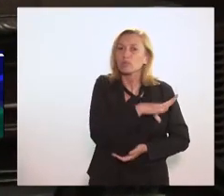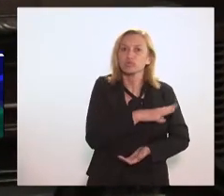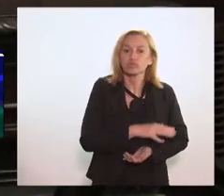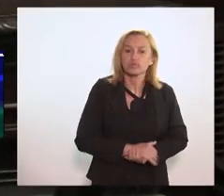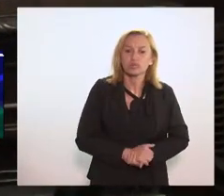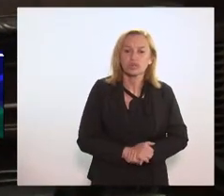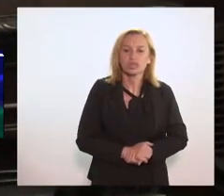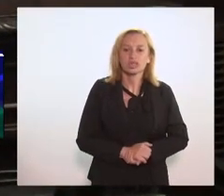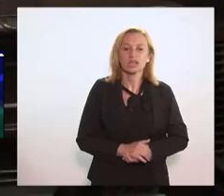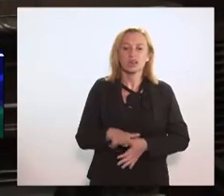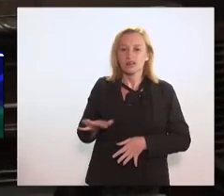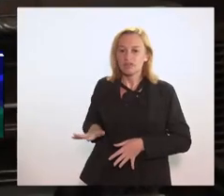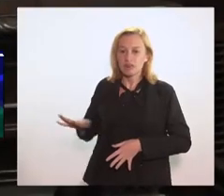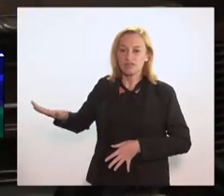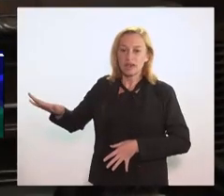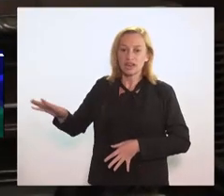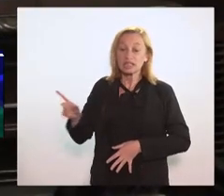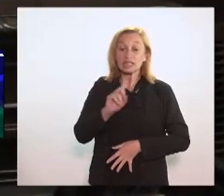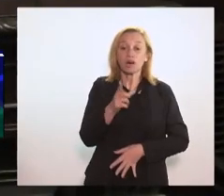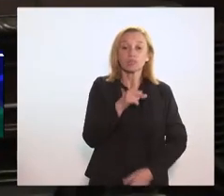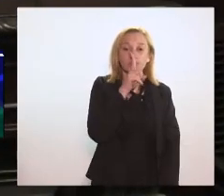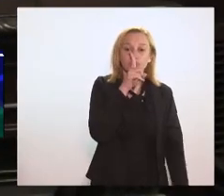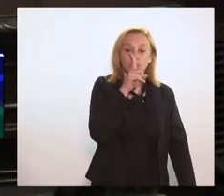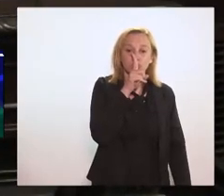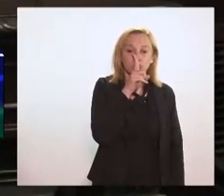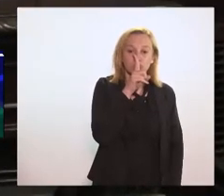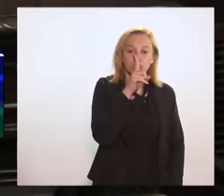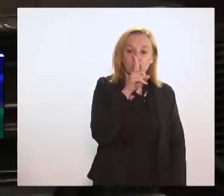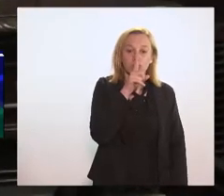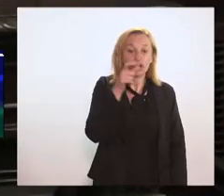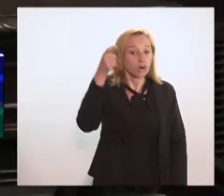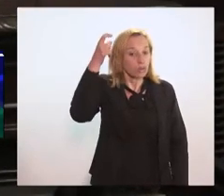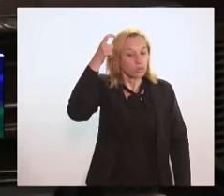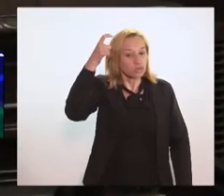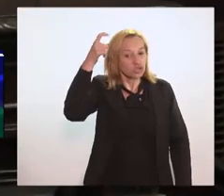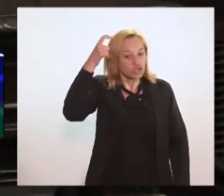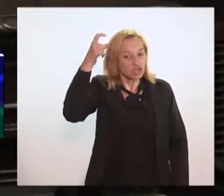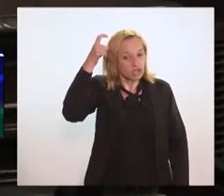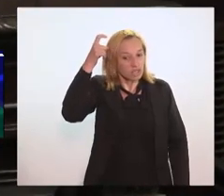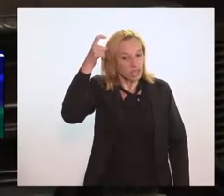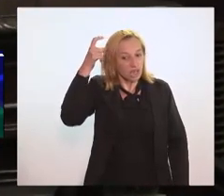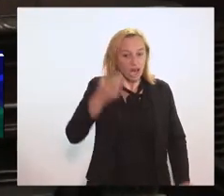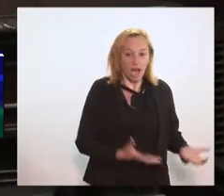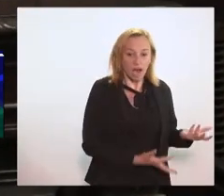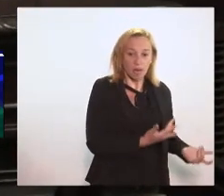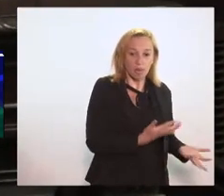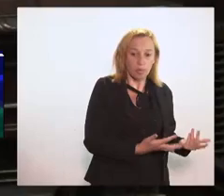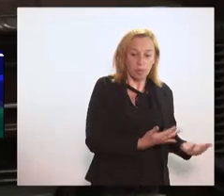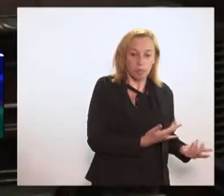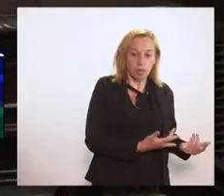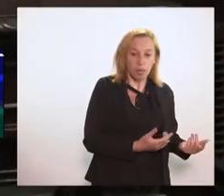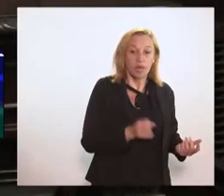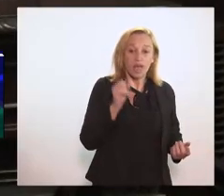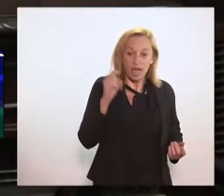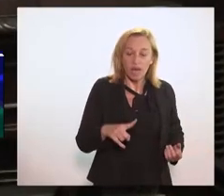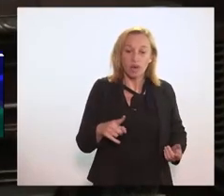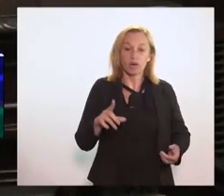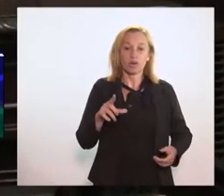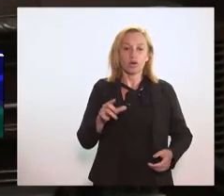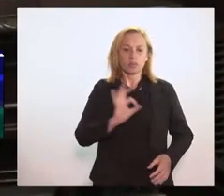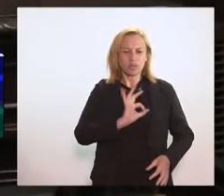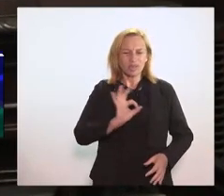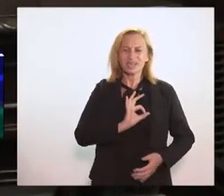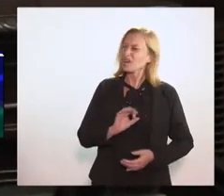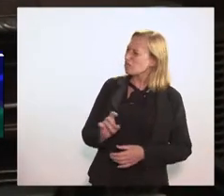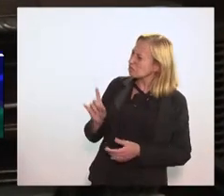favela não se cala, o diabo veste farda. E aqui fica uma indagação. Vossas